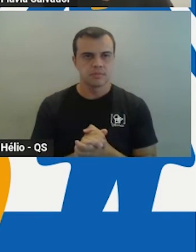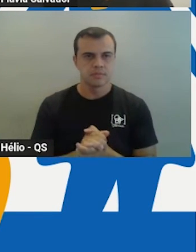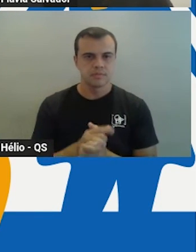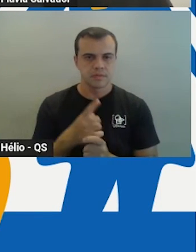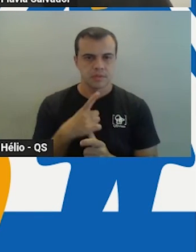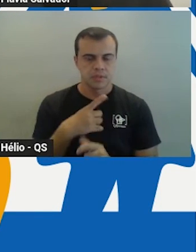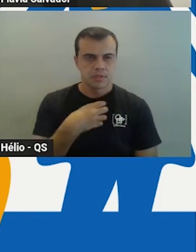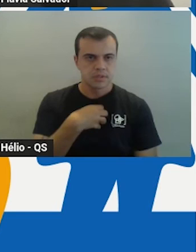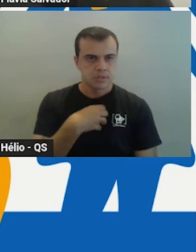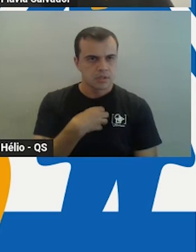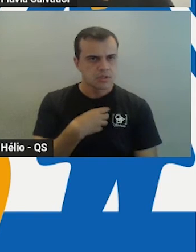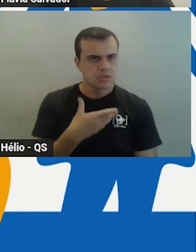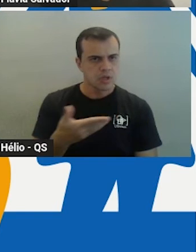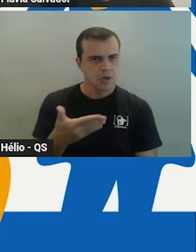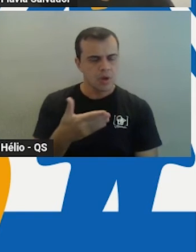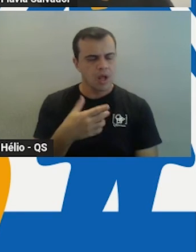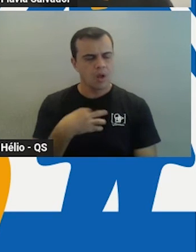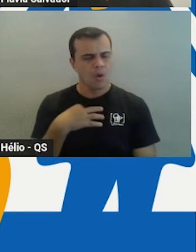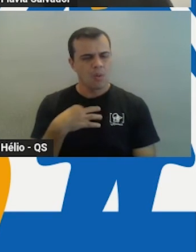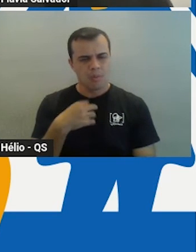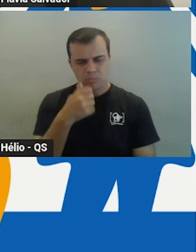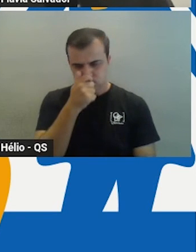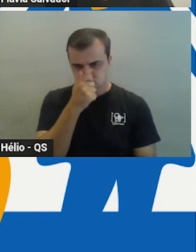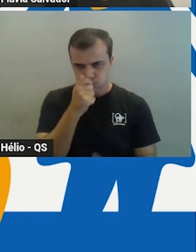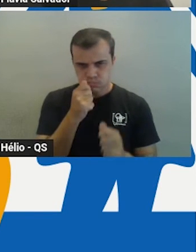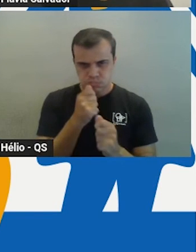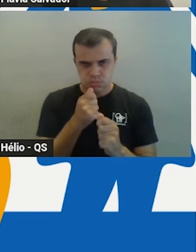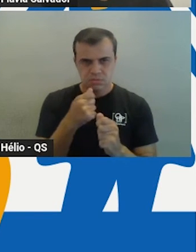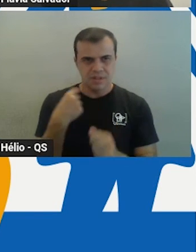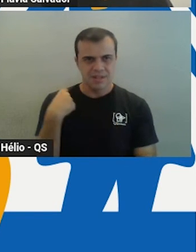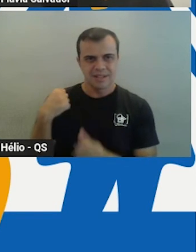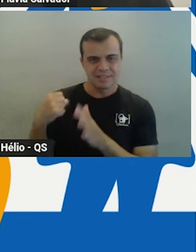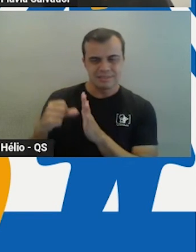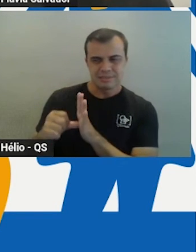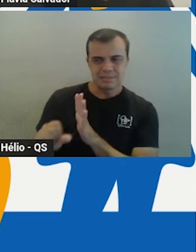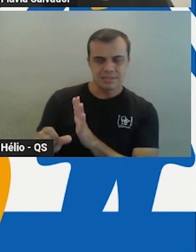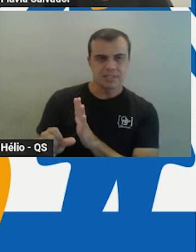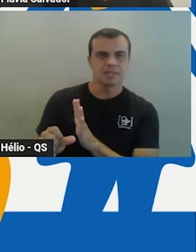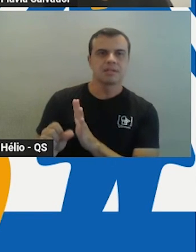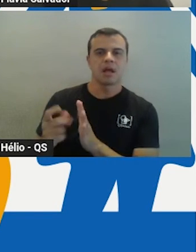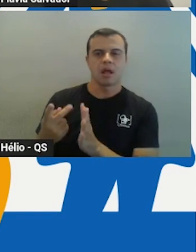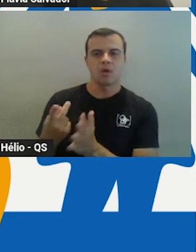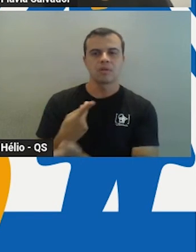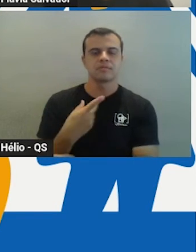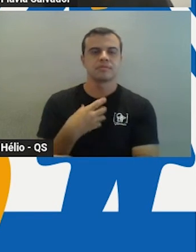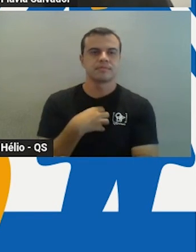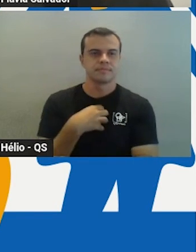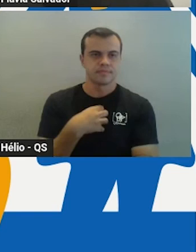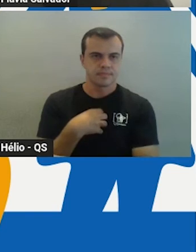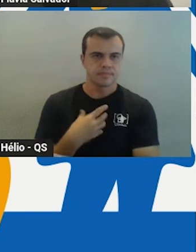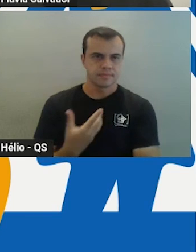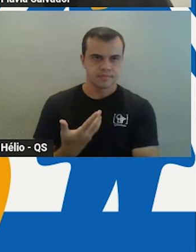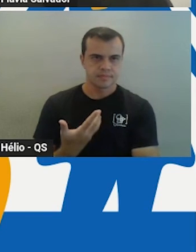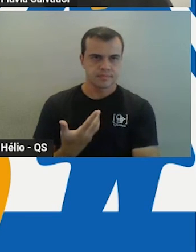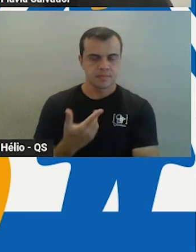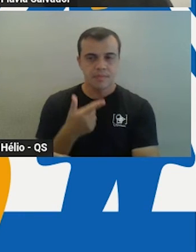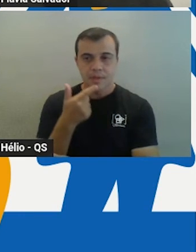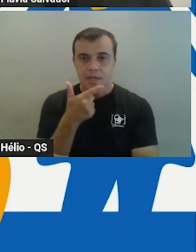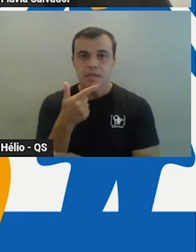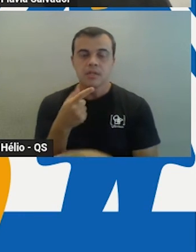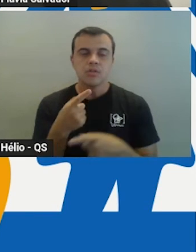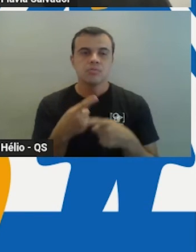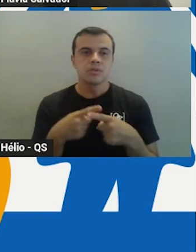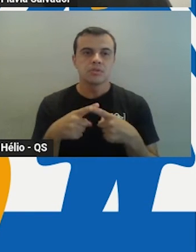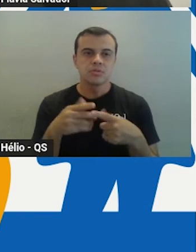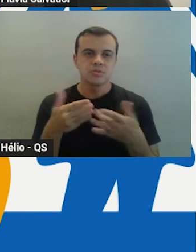sente. A roupa muito apertada, a etiqueta que pinica, é assim que ele se sente. E é engraçado que